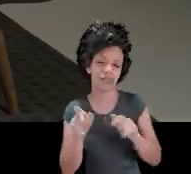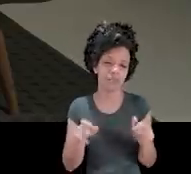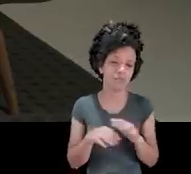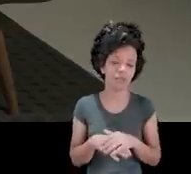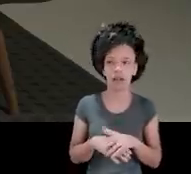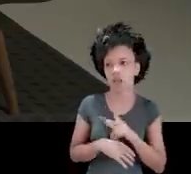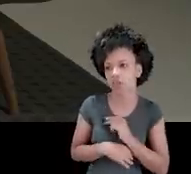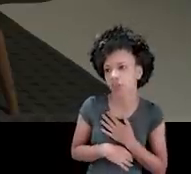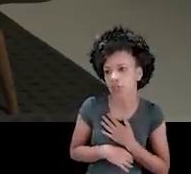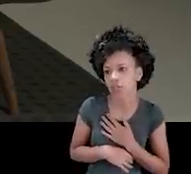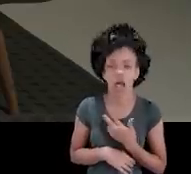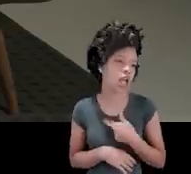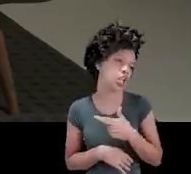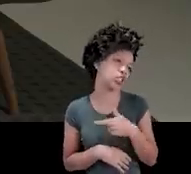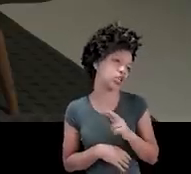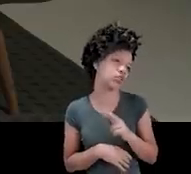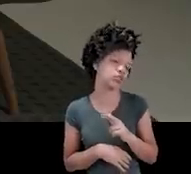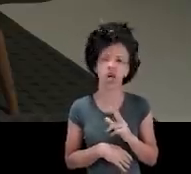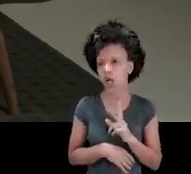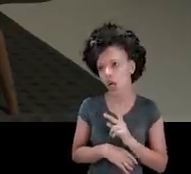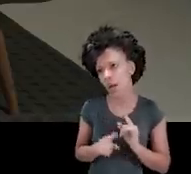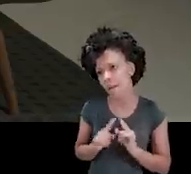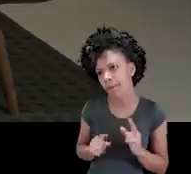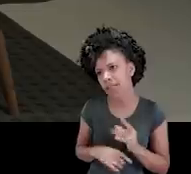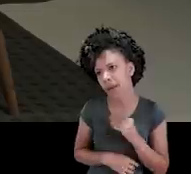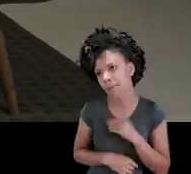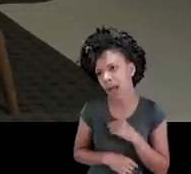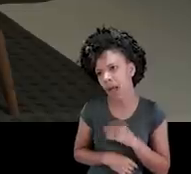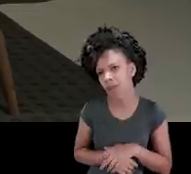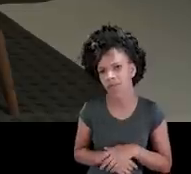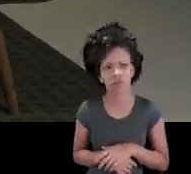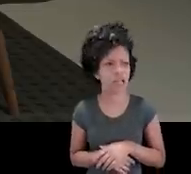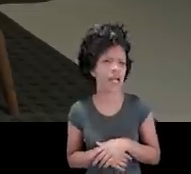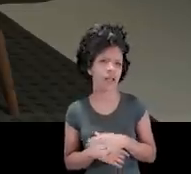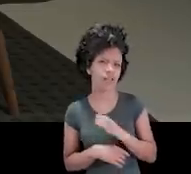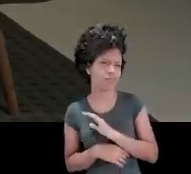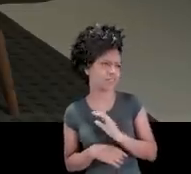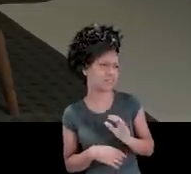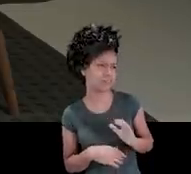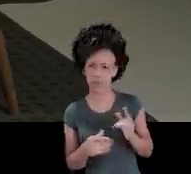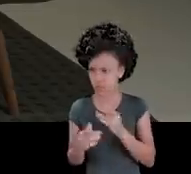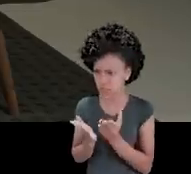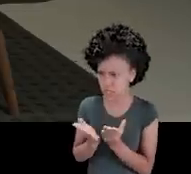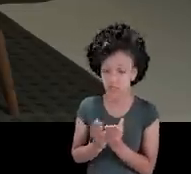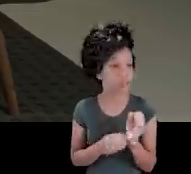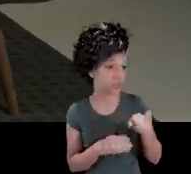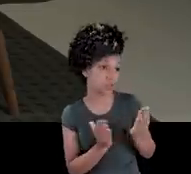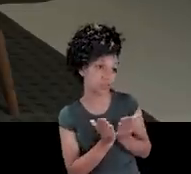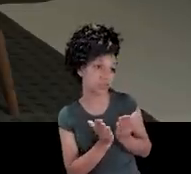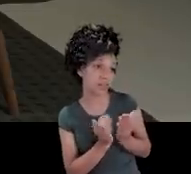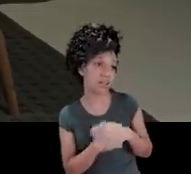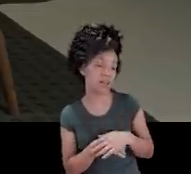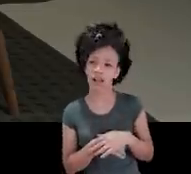como, ai, uma coisa mais religiosa. Tipo assim, ai, mas isso é pecado. Ai, poxa, eu sou cristã. Você é cristã? Sou cristã. Olha,